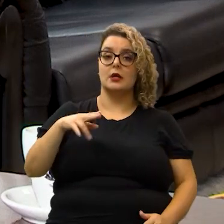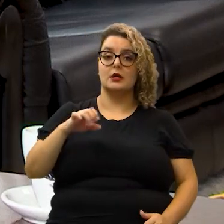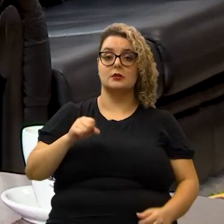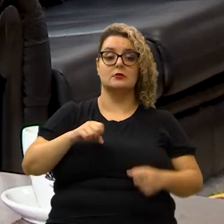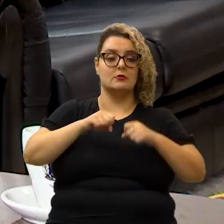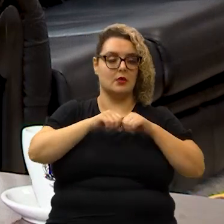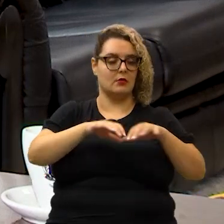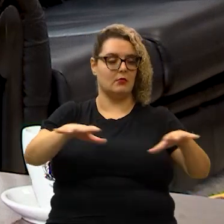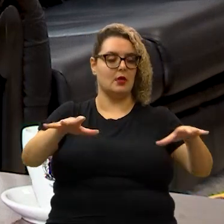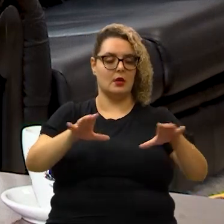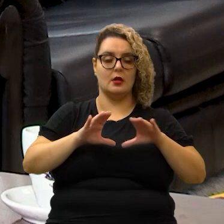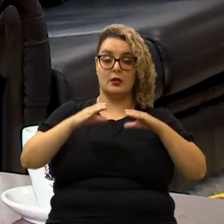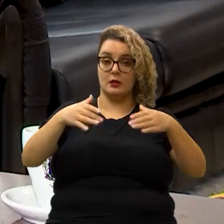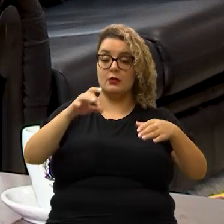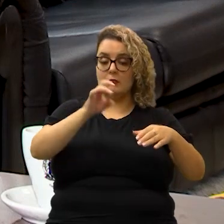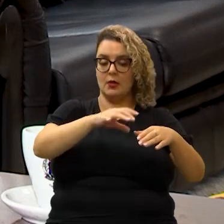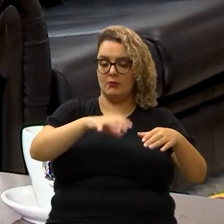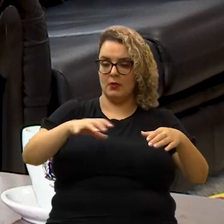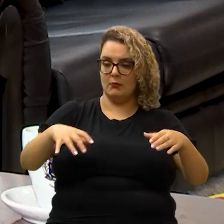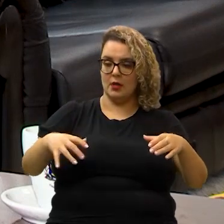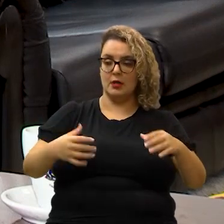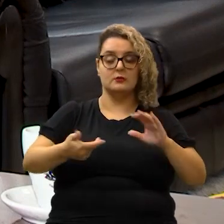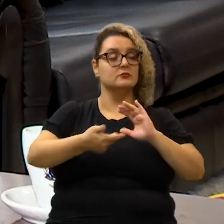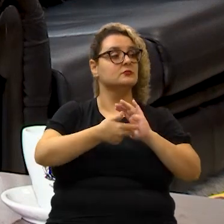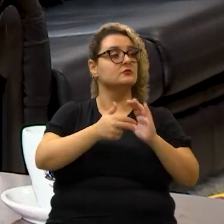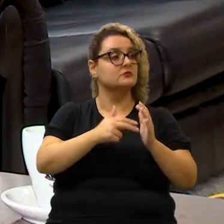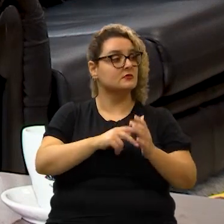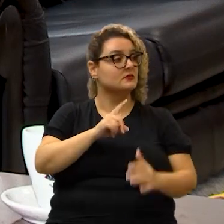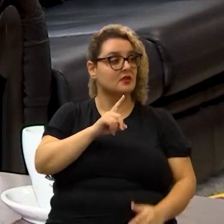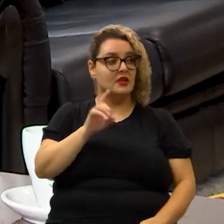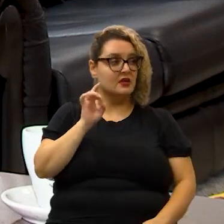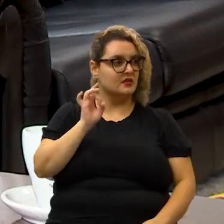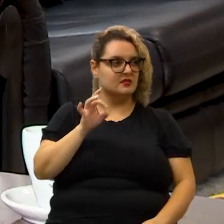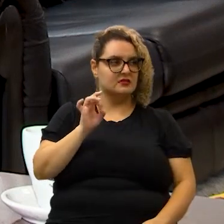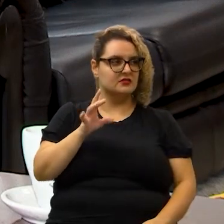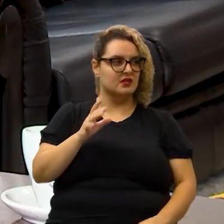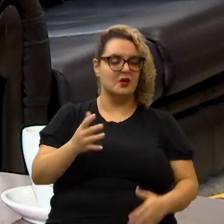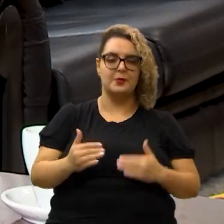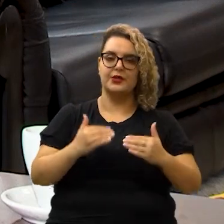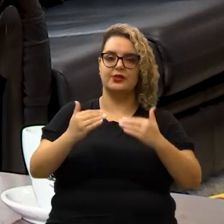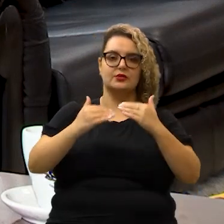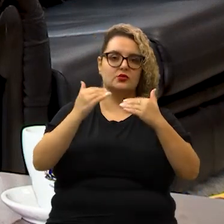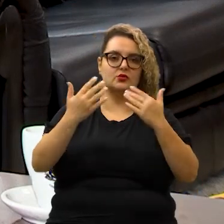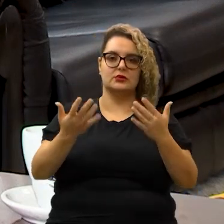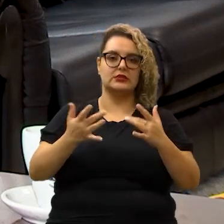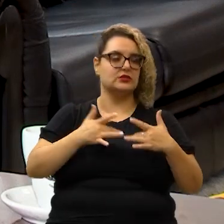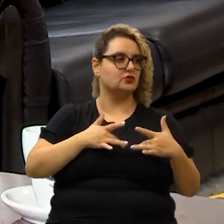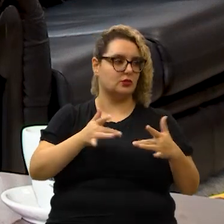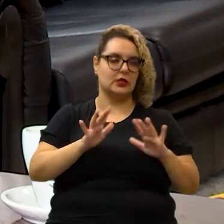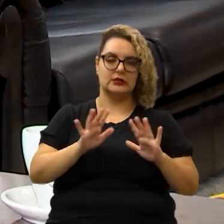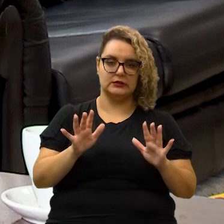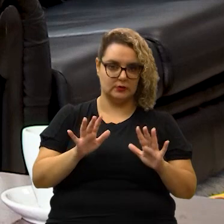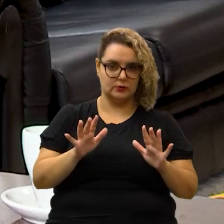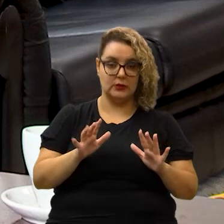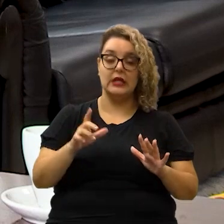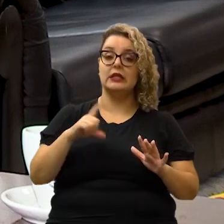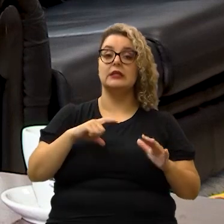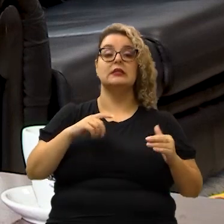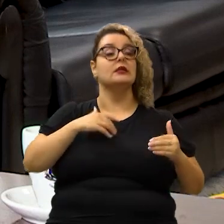hortas comunitárias. E não significa apenas produzir e doar a muda. Há um processo